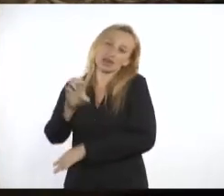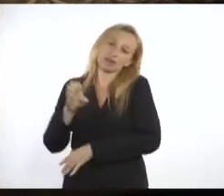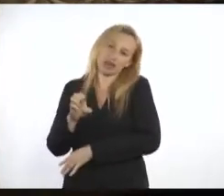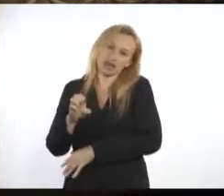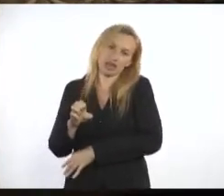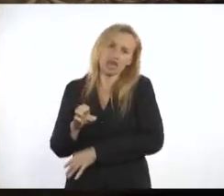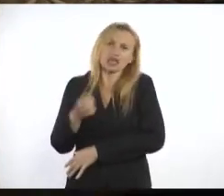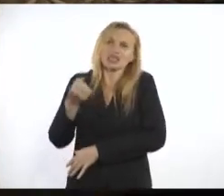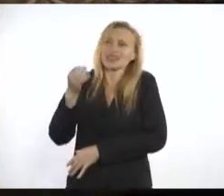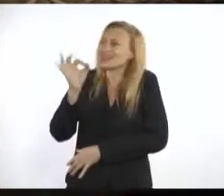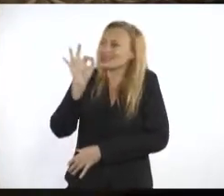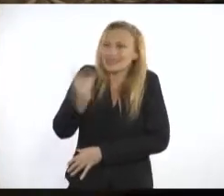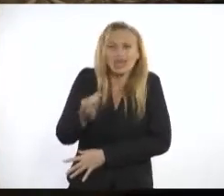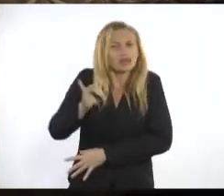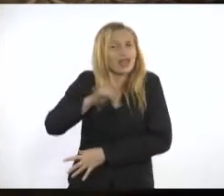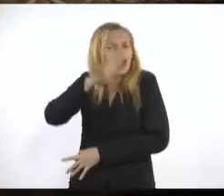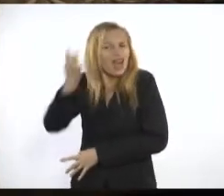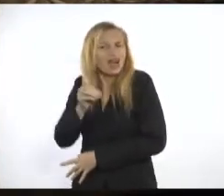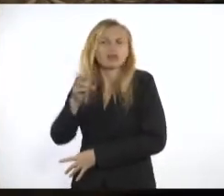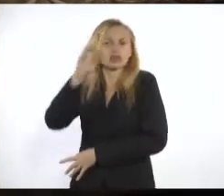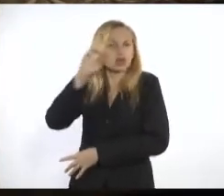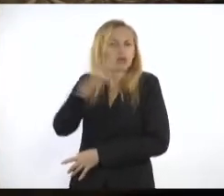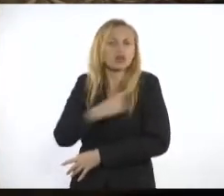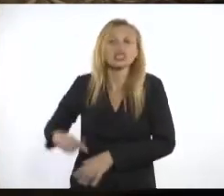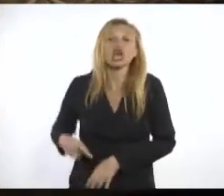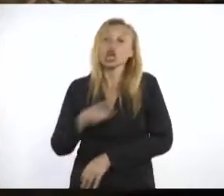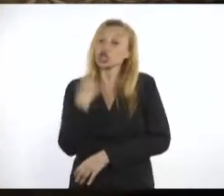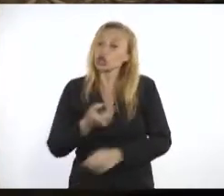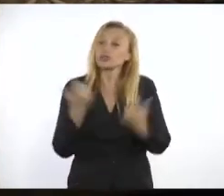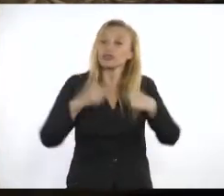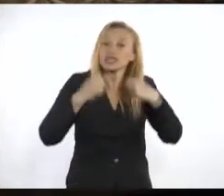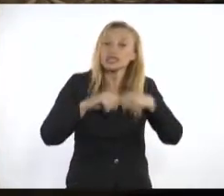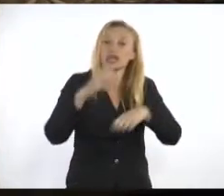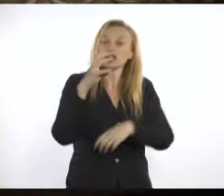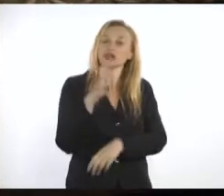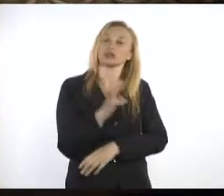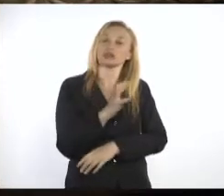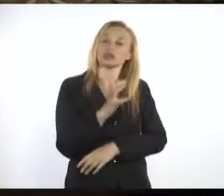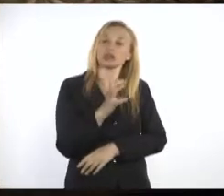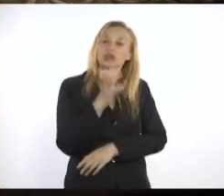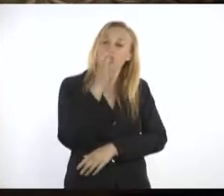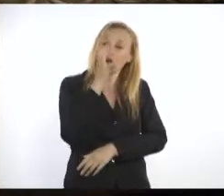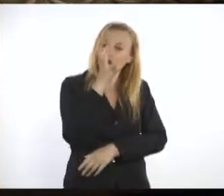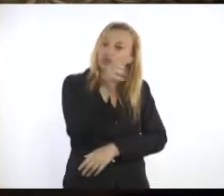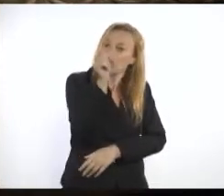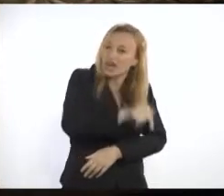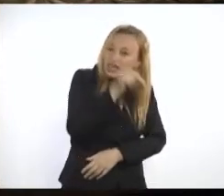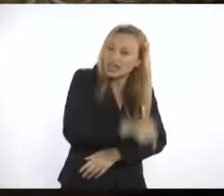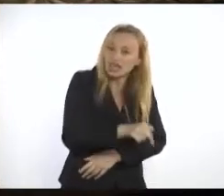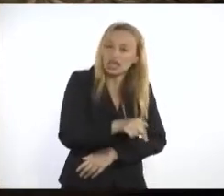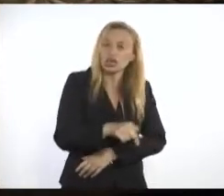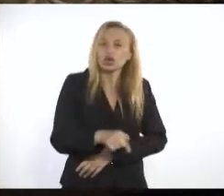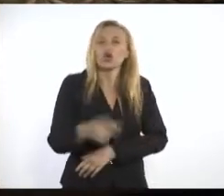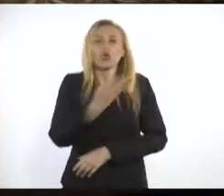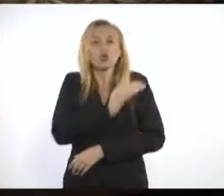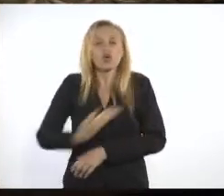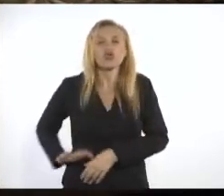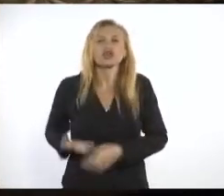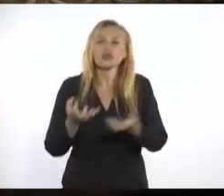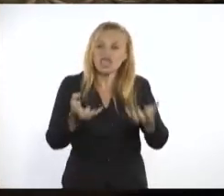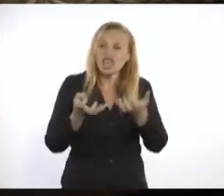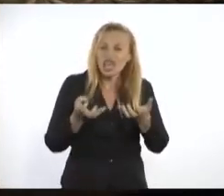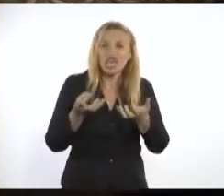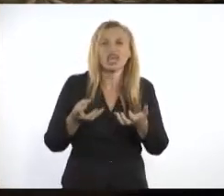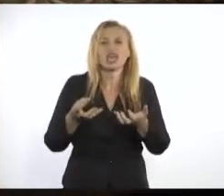óbvio, está muito claro, senhor presidente. E nós precisamos denunciar isso aqui. O governo Witzel quer privatizar